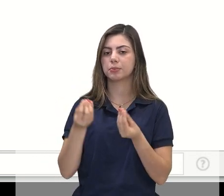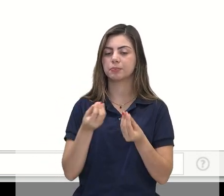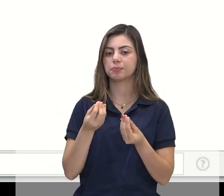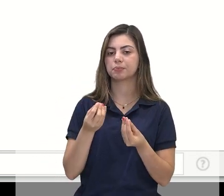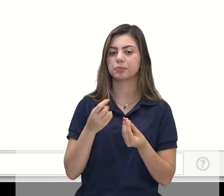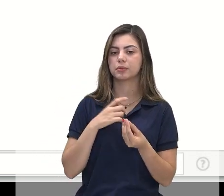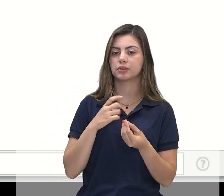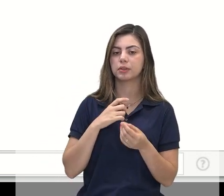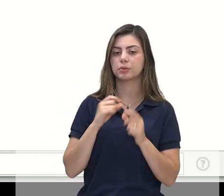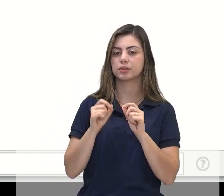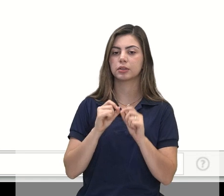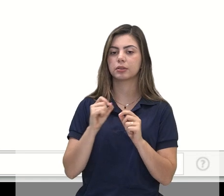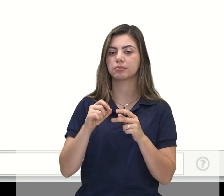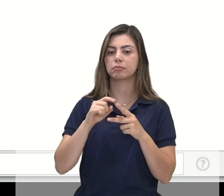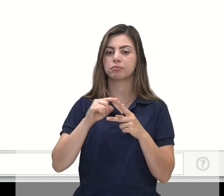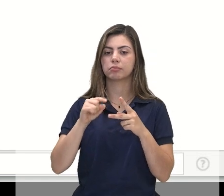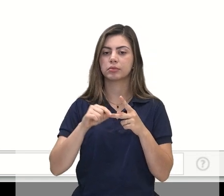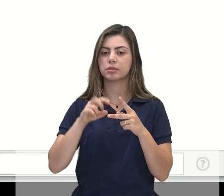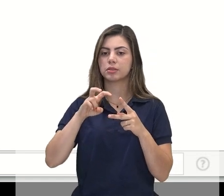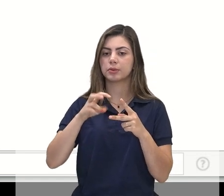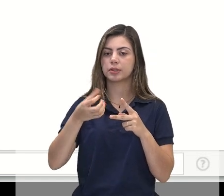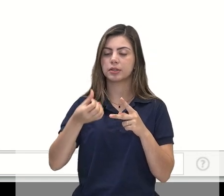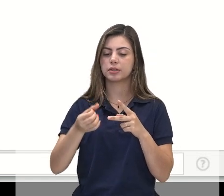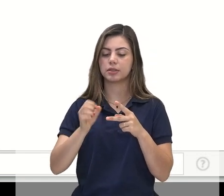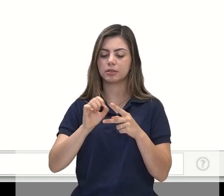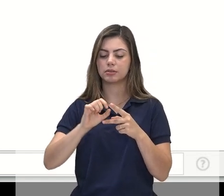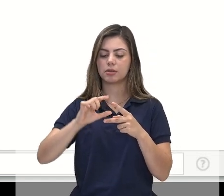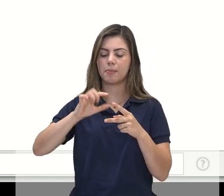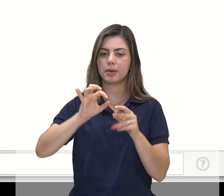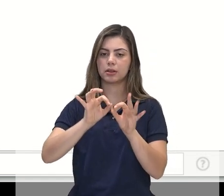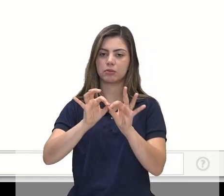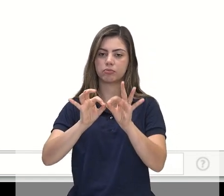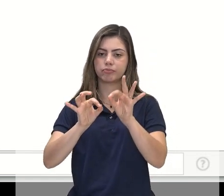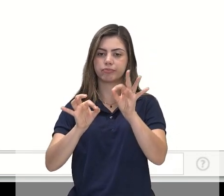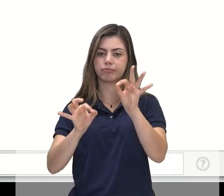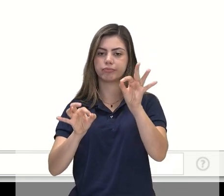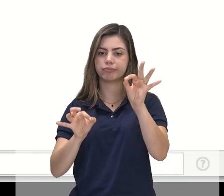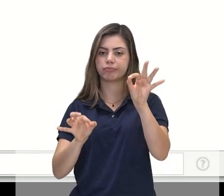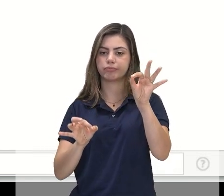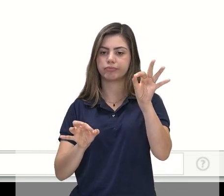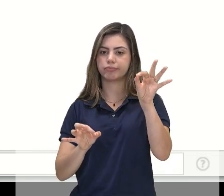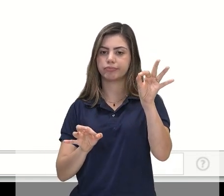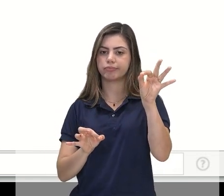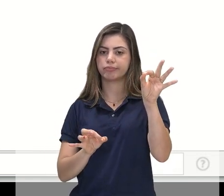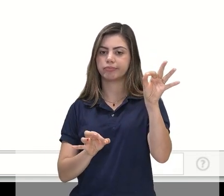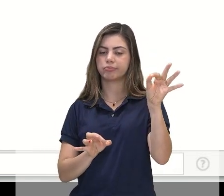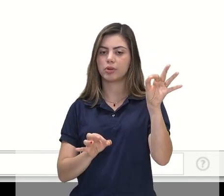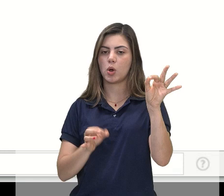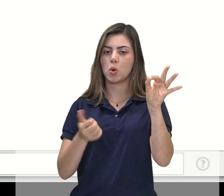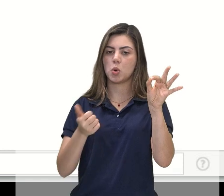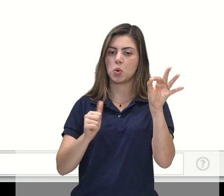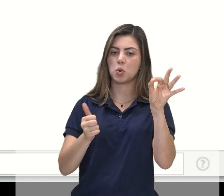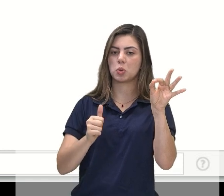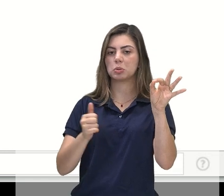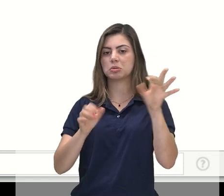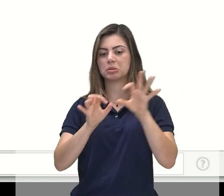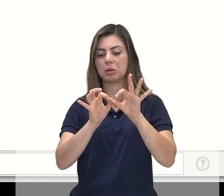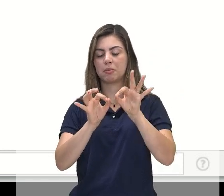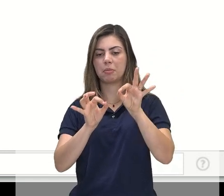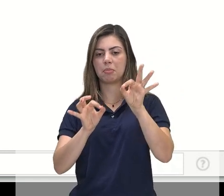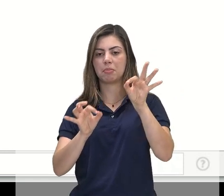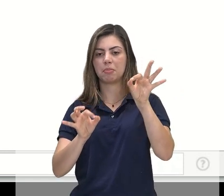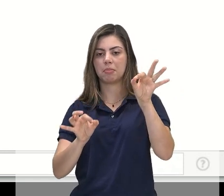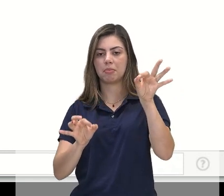56 graus, agora 3,82. Né? Então, à medida que vamos aumentando o arco, consequentemente,